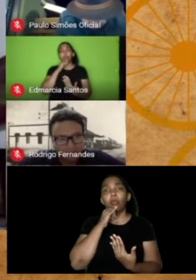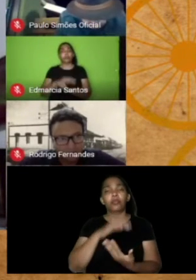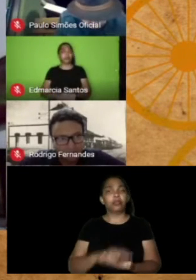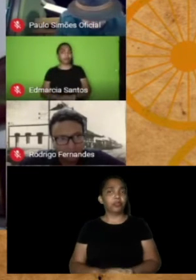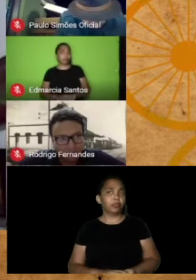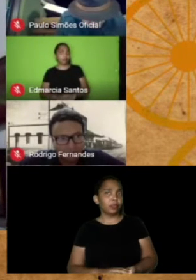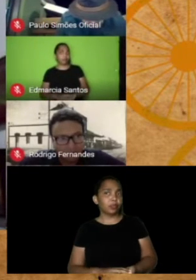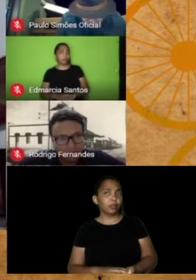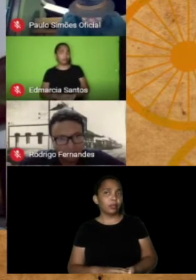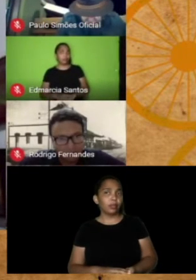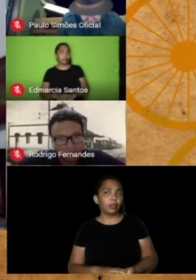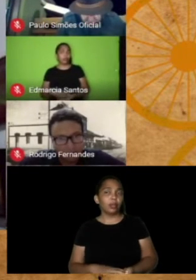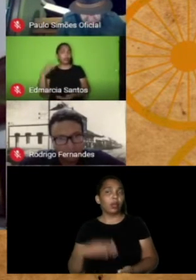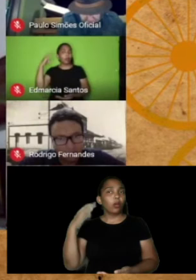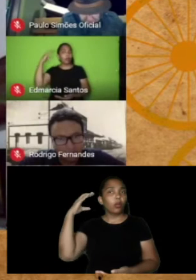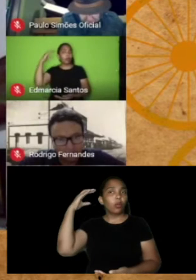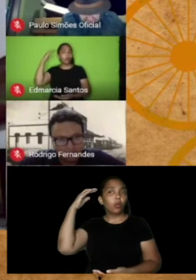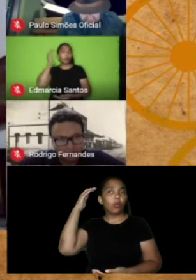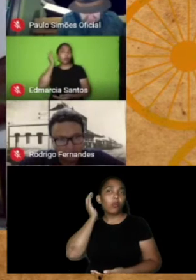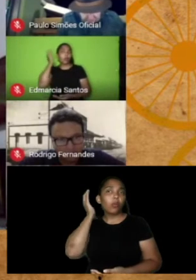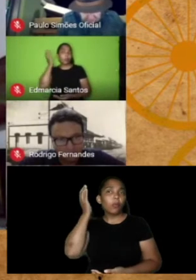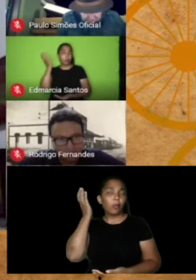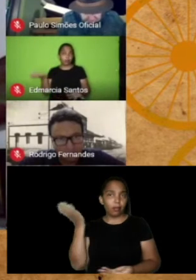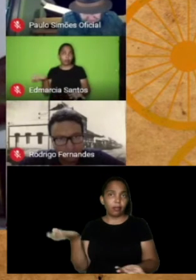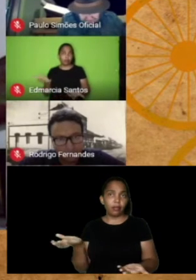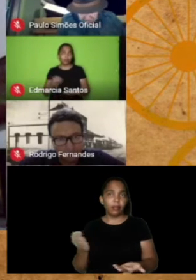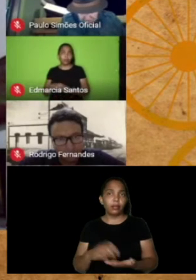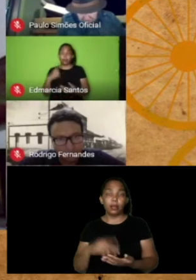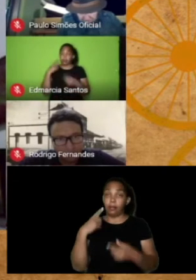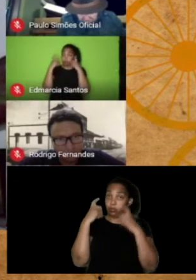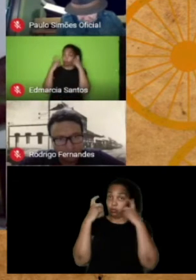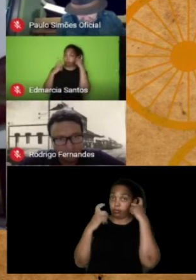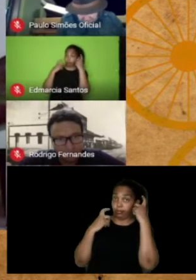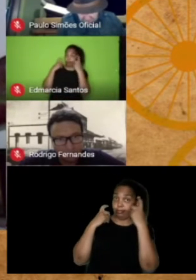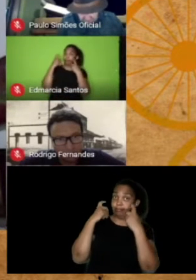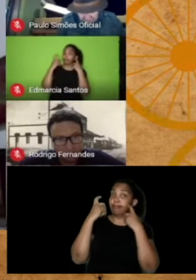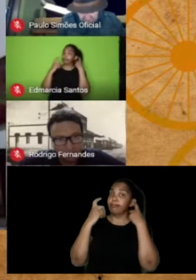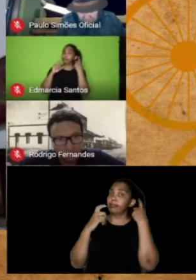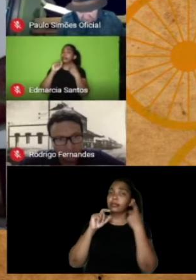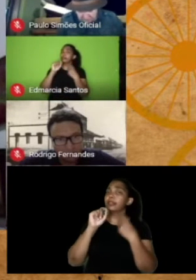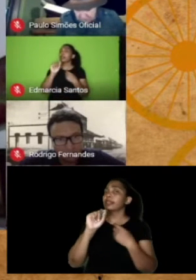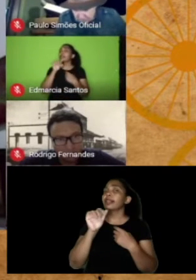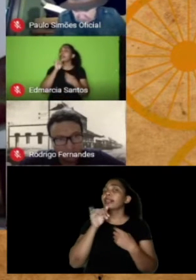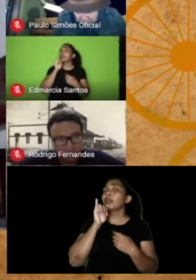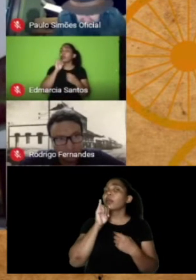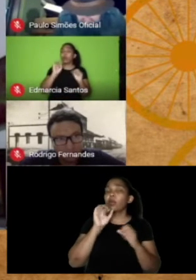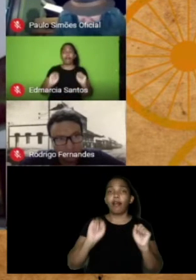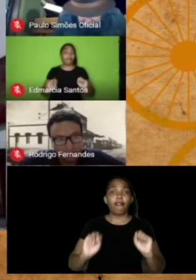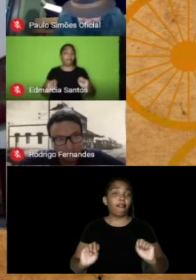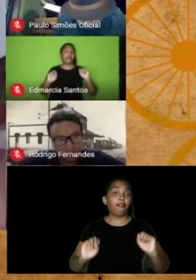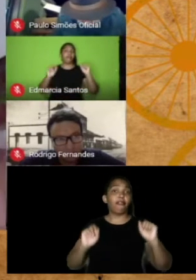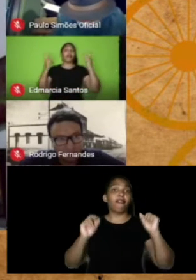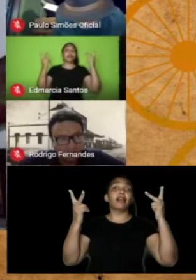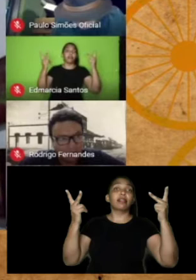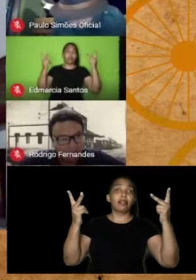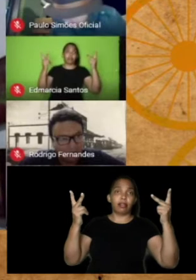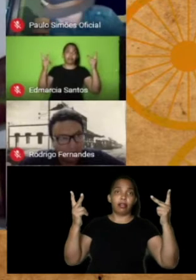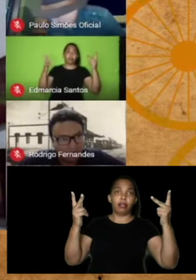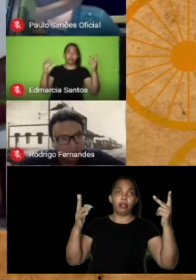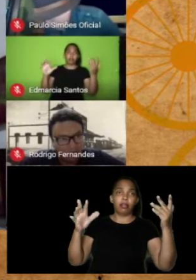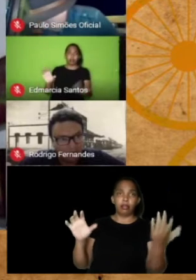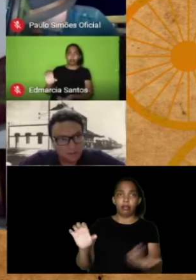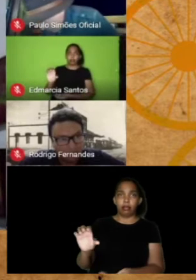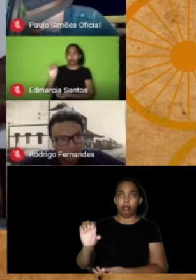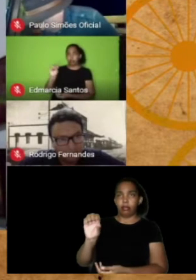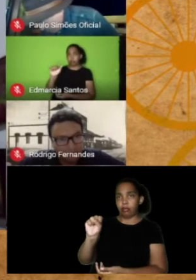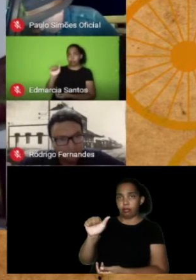volta a Andréia, para me ajudar um pouquinho. O meu grande preocupação, por exemplo, com a festa de São João de Corumbá. Eu fui há uns 20 anos na festa de São João